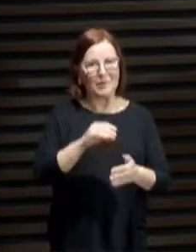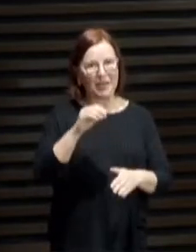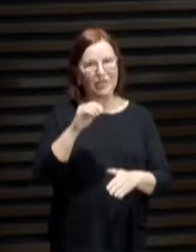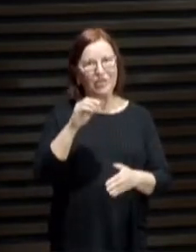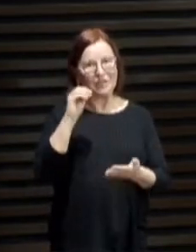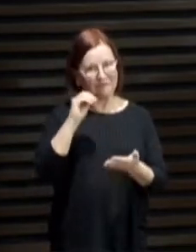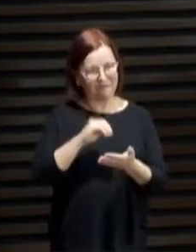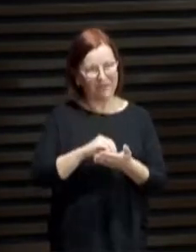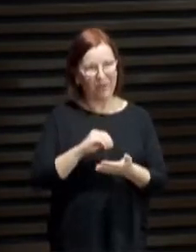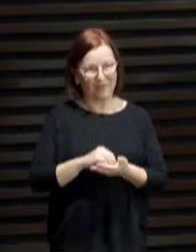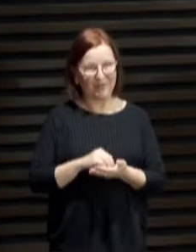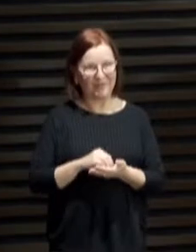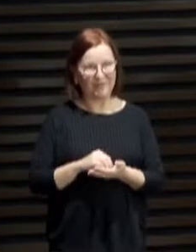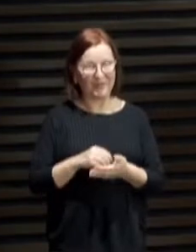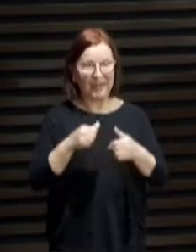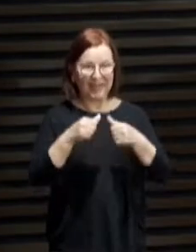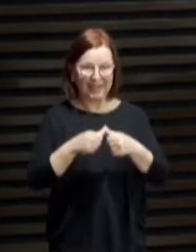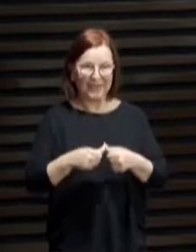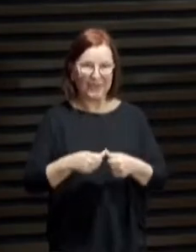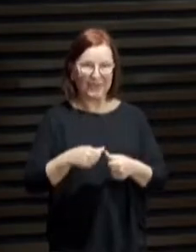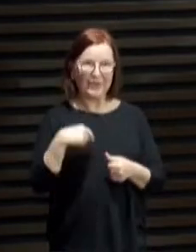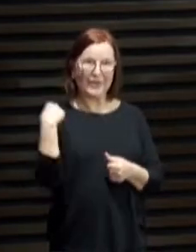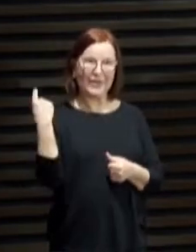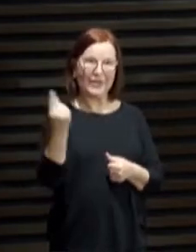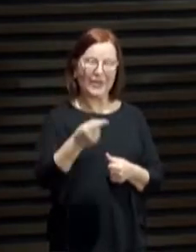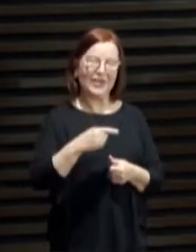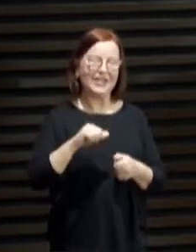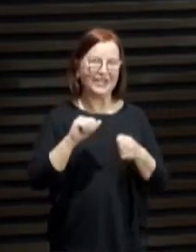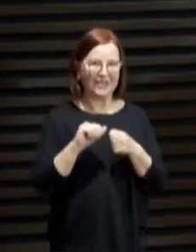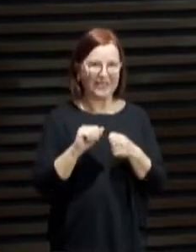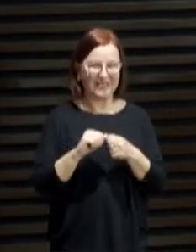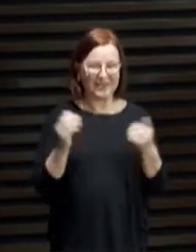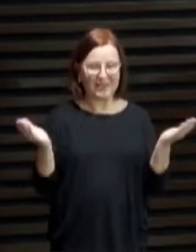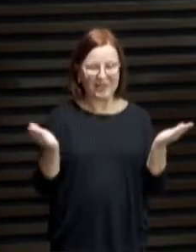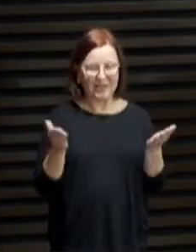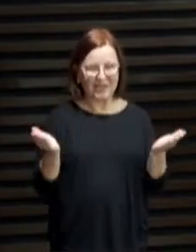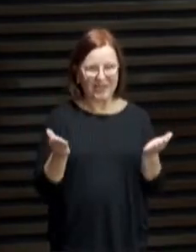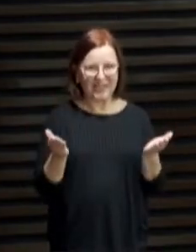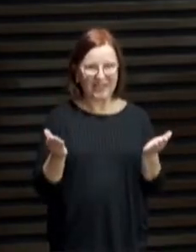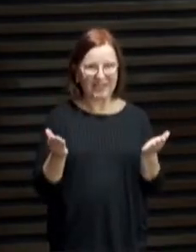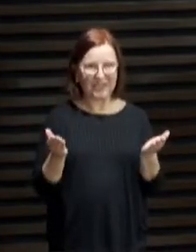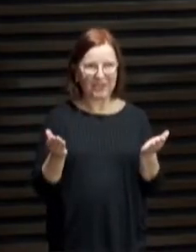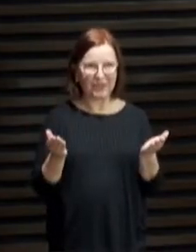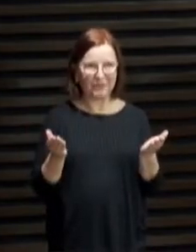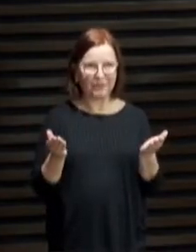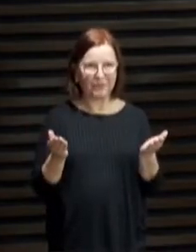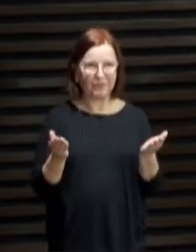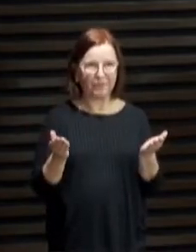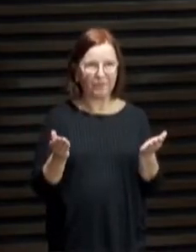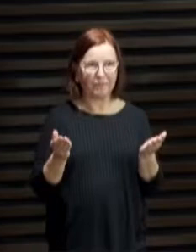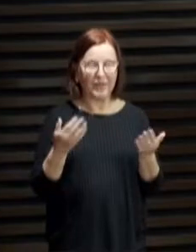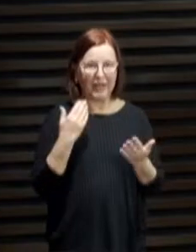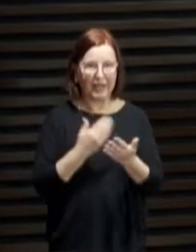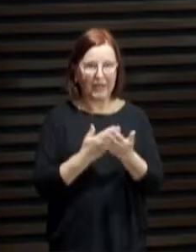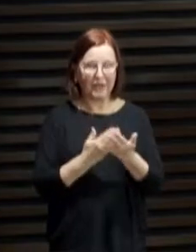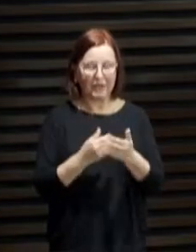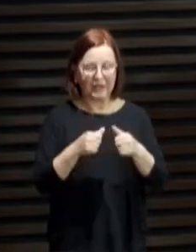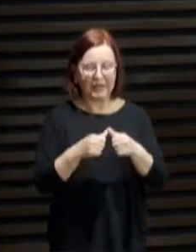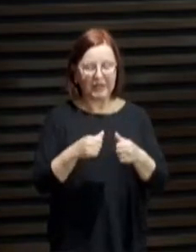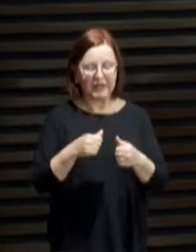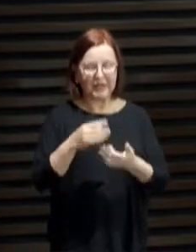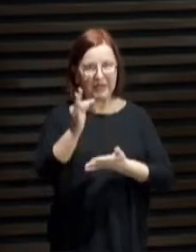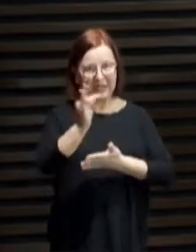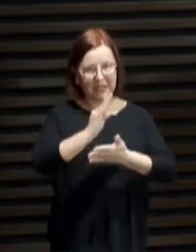E é isso que a gente vai fazer hoje. A gente vai trabalhar esse texto que serviu